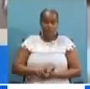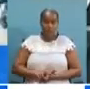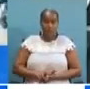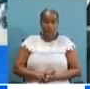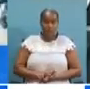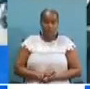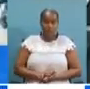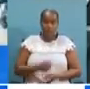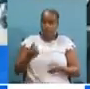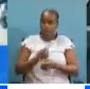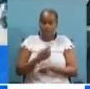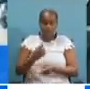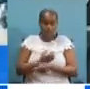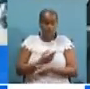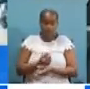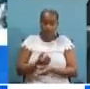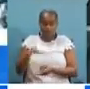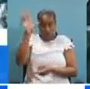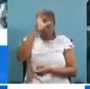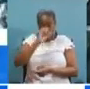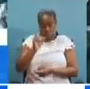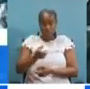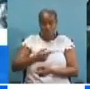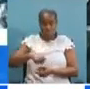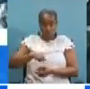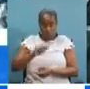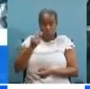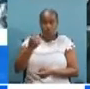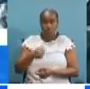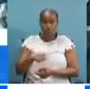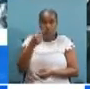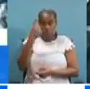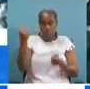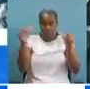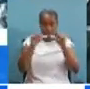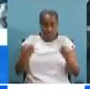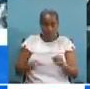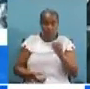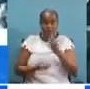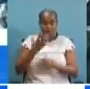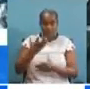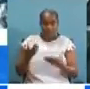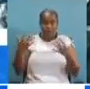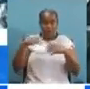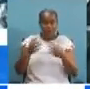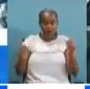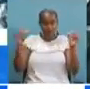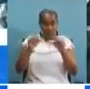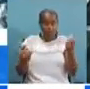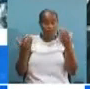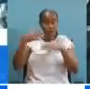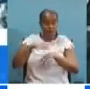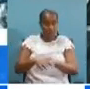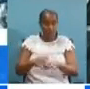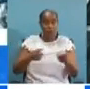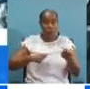2014-2015. Património do Estado, nós temos um sistema que foi criado, um sistema integrado de gestão